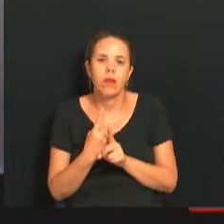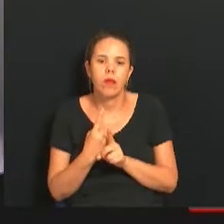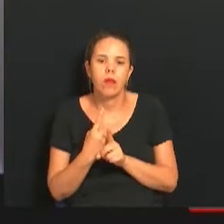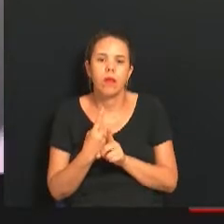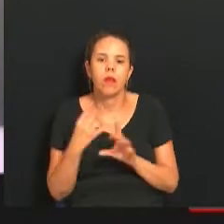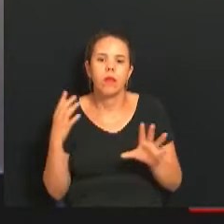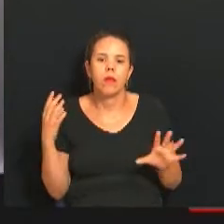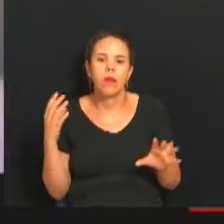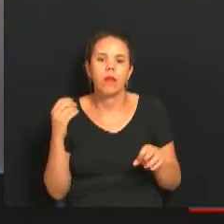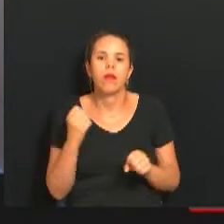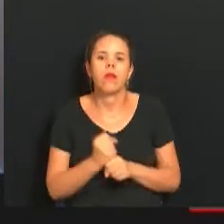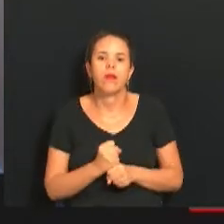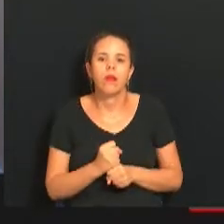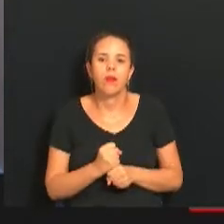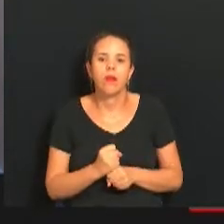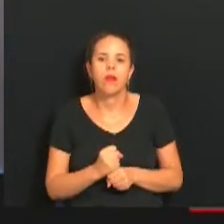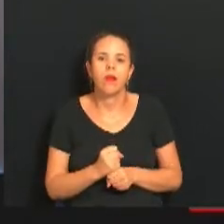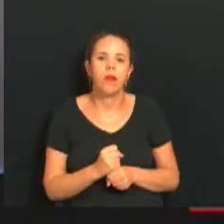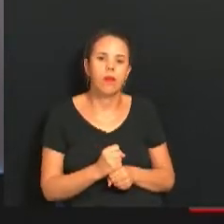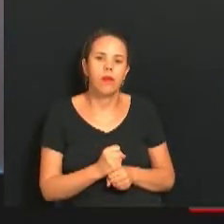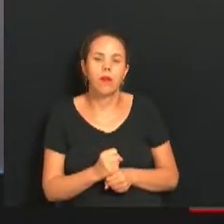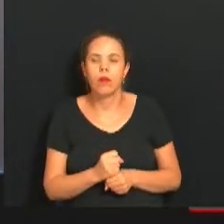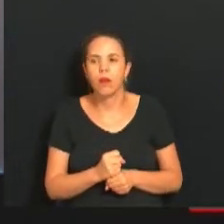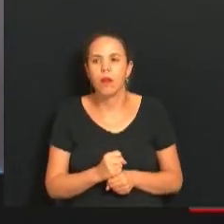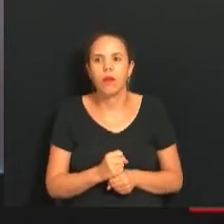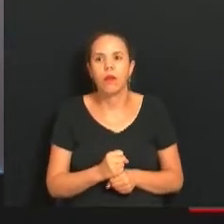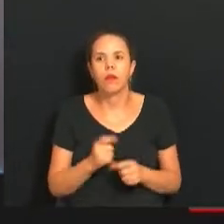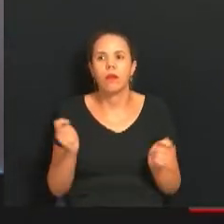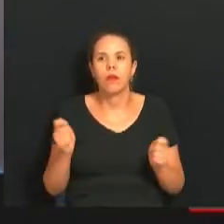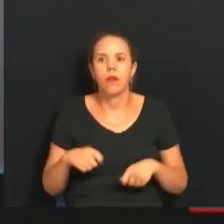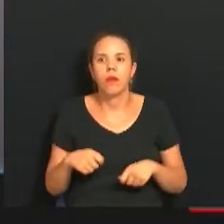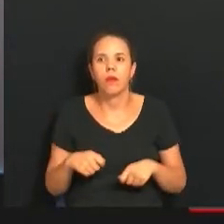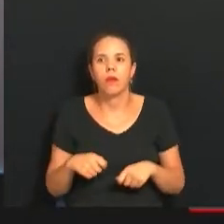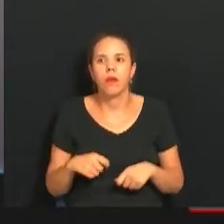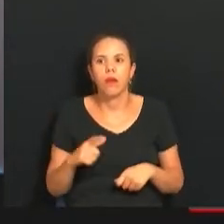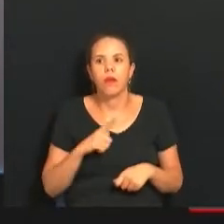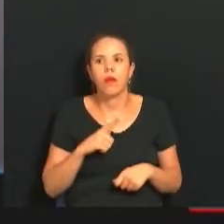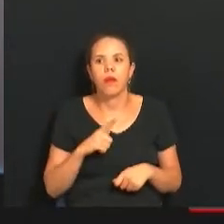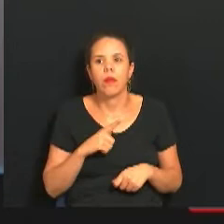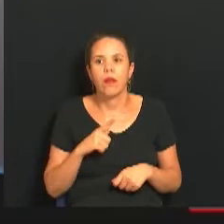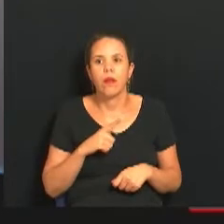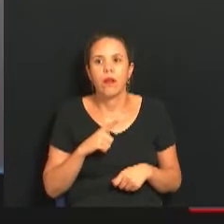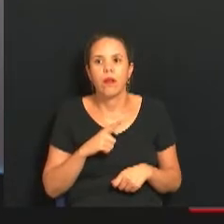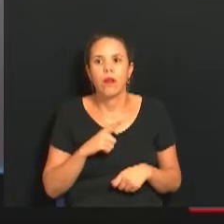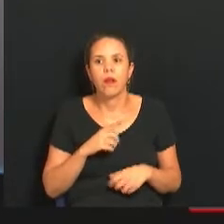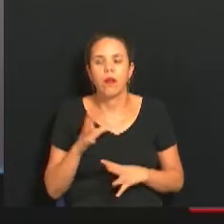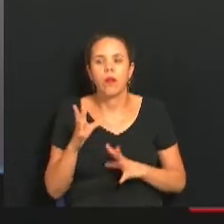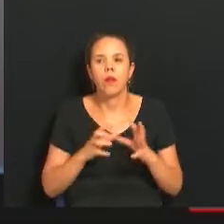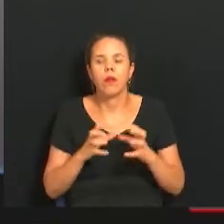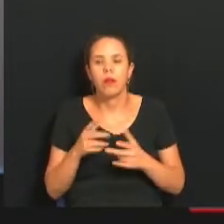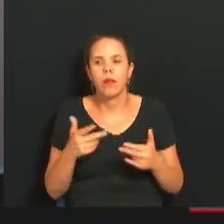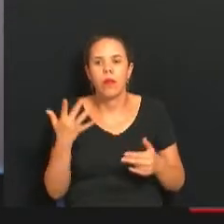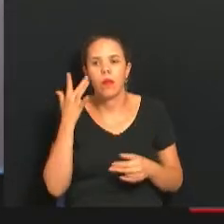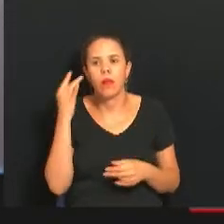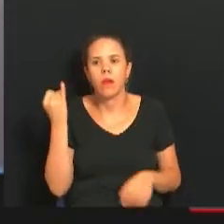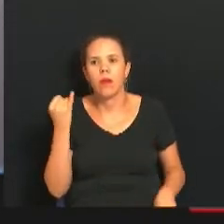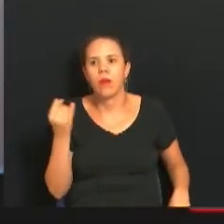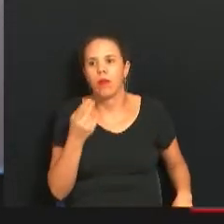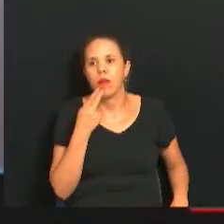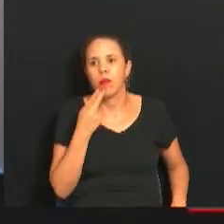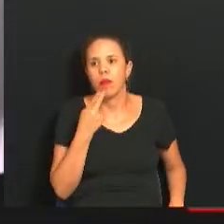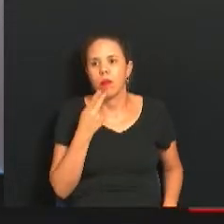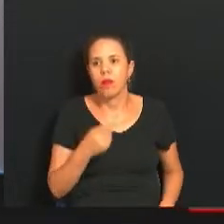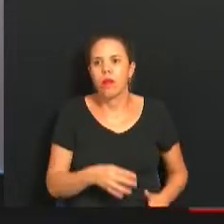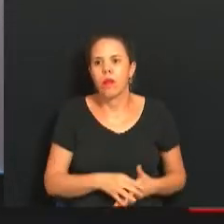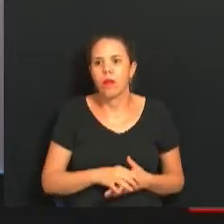totalmente envolta pela OTAN, né? Então, a possibilidade de que haja algum tipo de conflito, e acho que é importante a gente citar também, Gabriel, como a gente